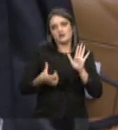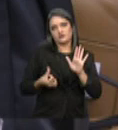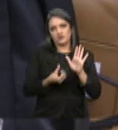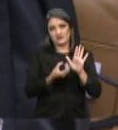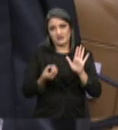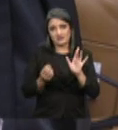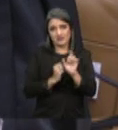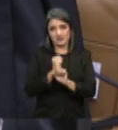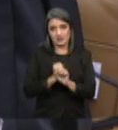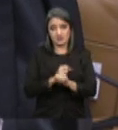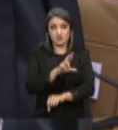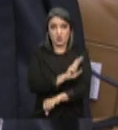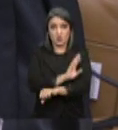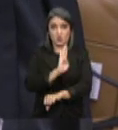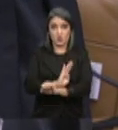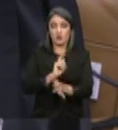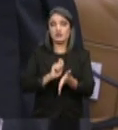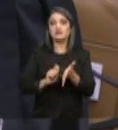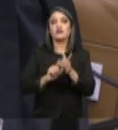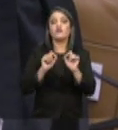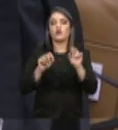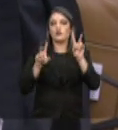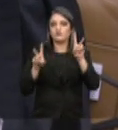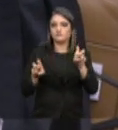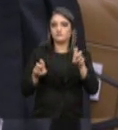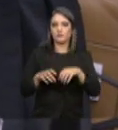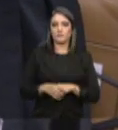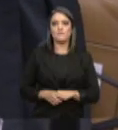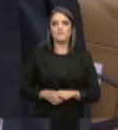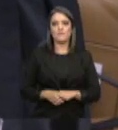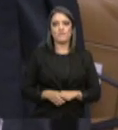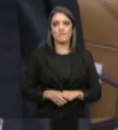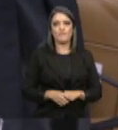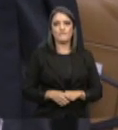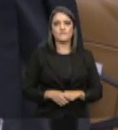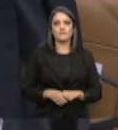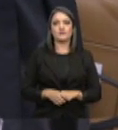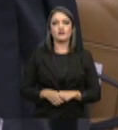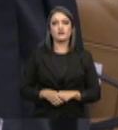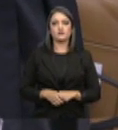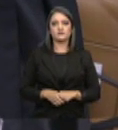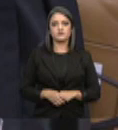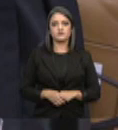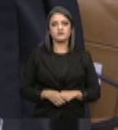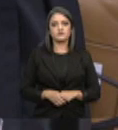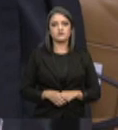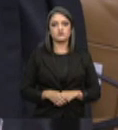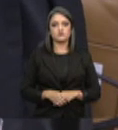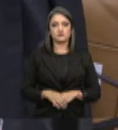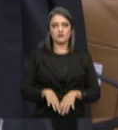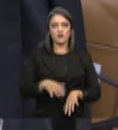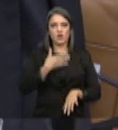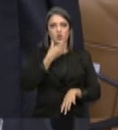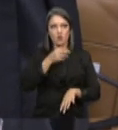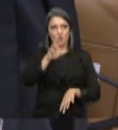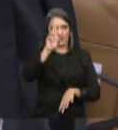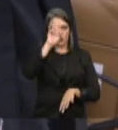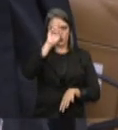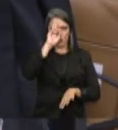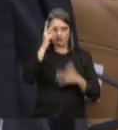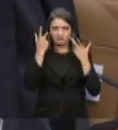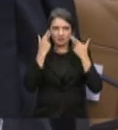escreveu abro aspas se a propriedade natural do Homem Sobre as coisas não